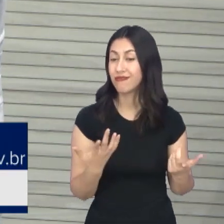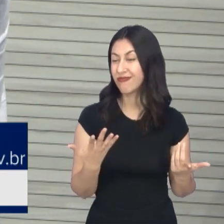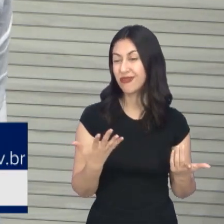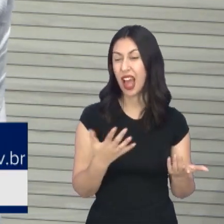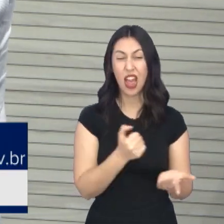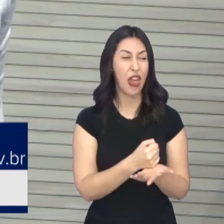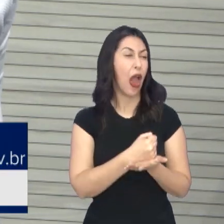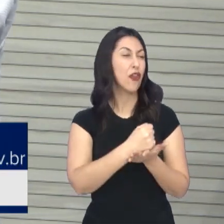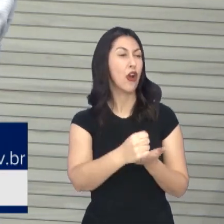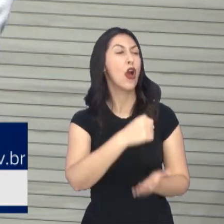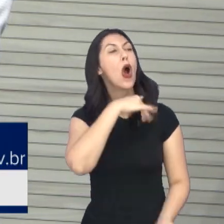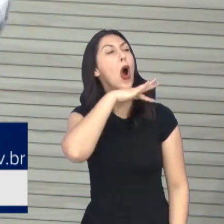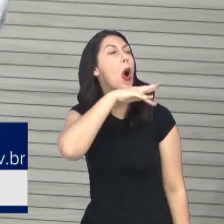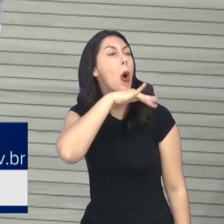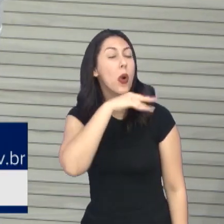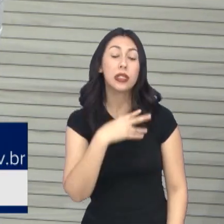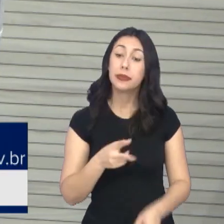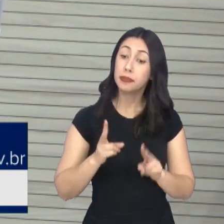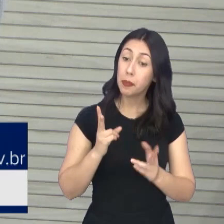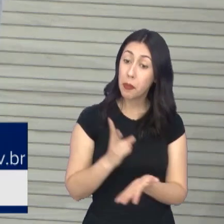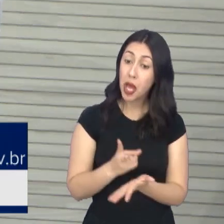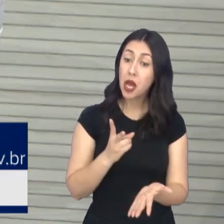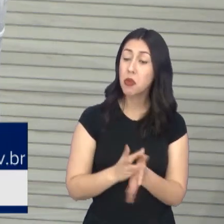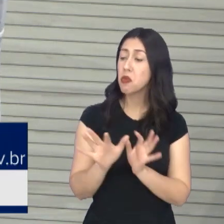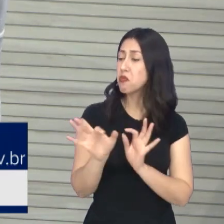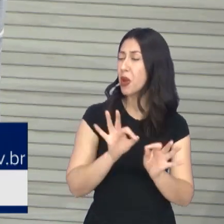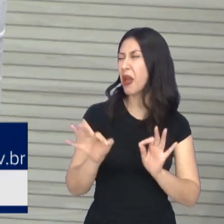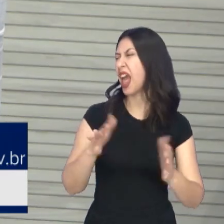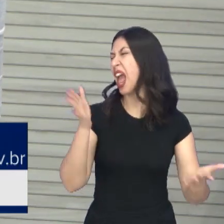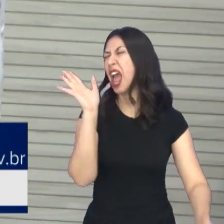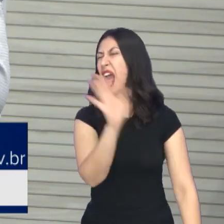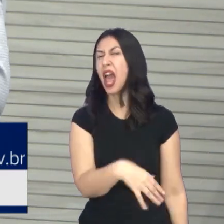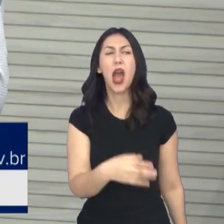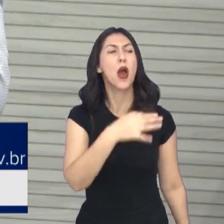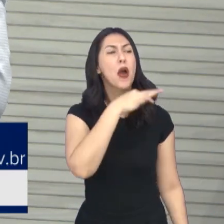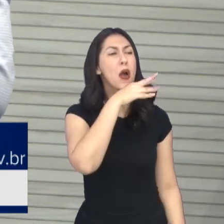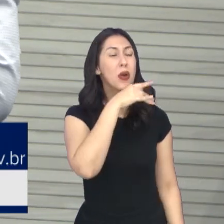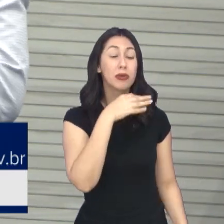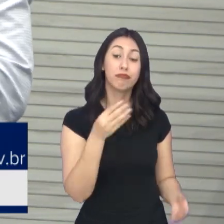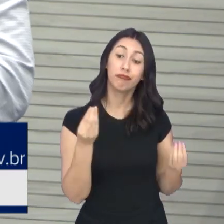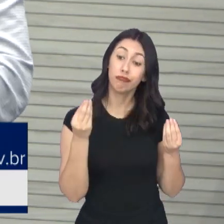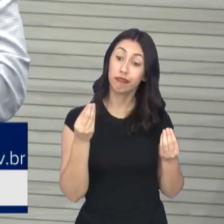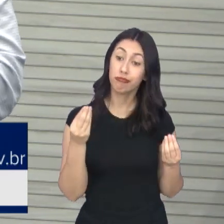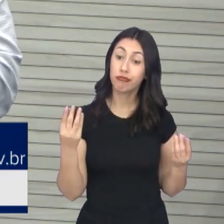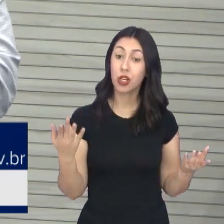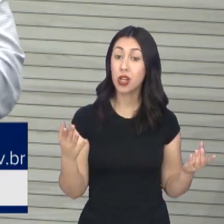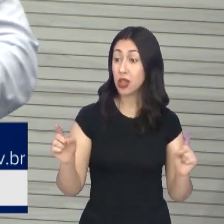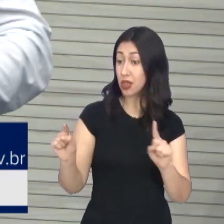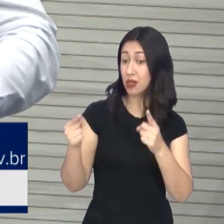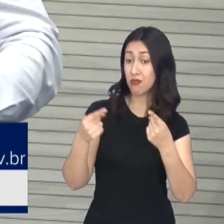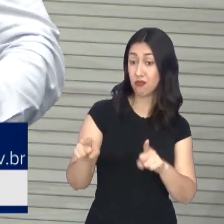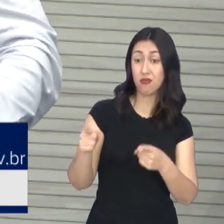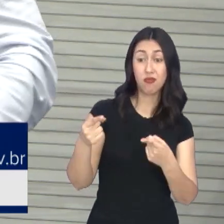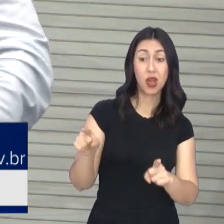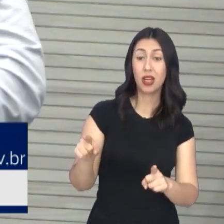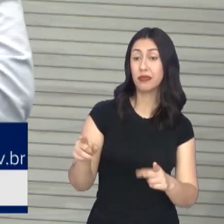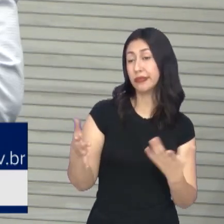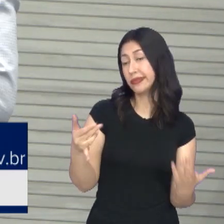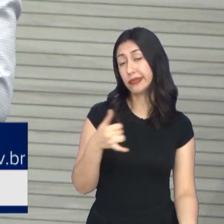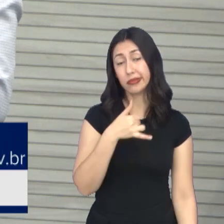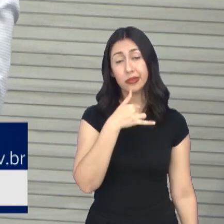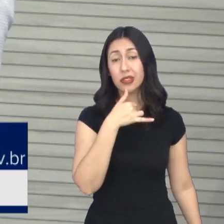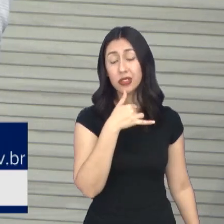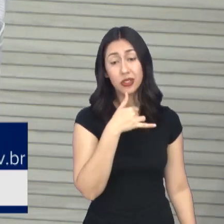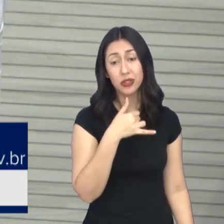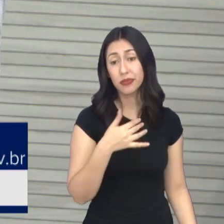jeito. Qualquer coisa que se faça, não presta, não dá certo, enfim, não tem jeito. Contra essas pessoas, lamentavelmente,